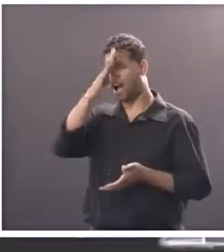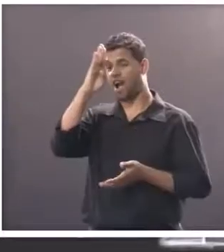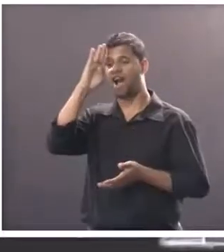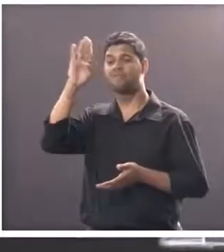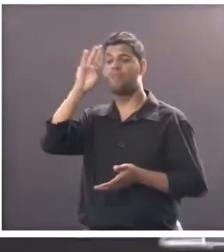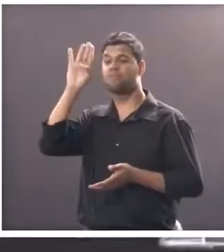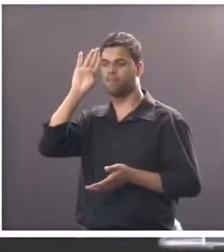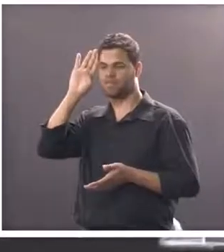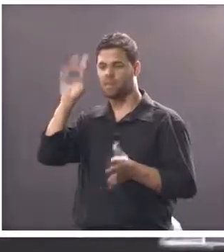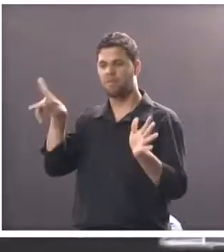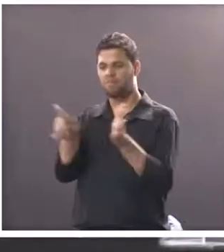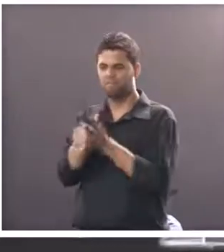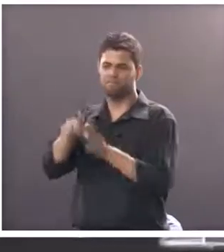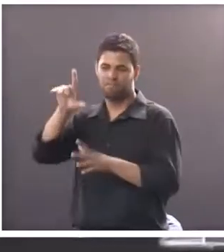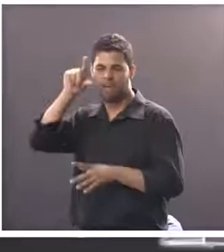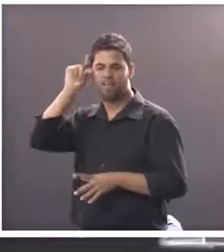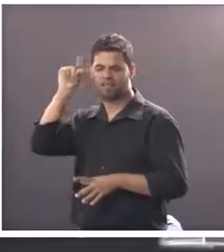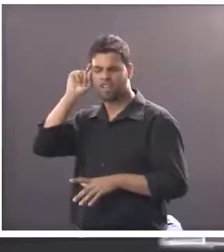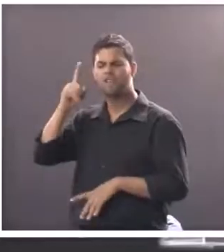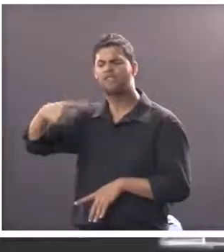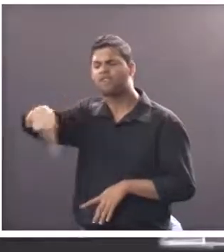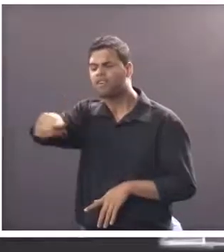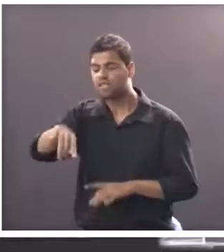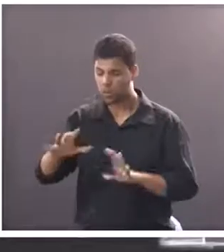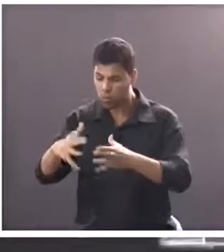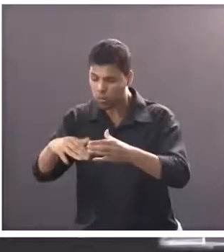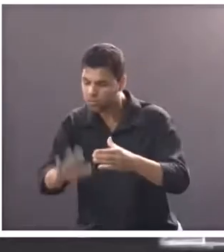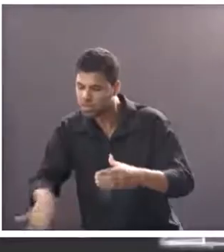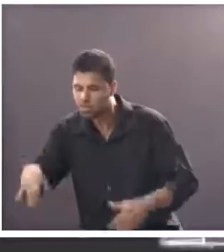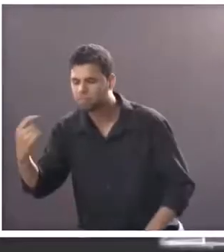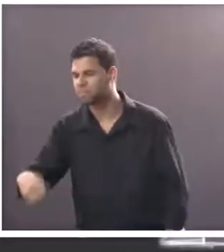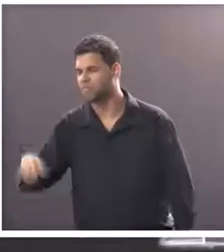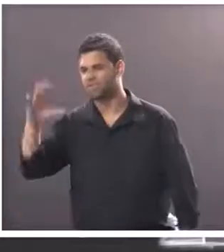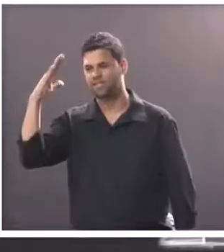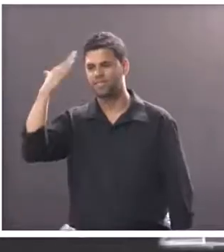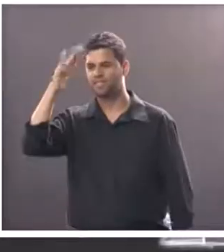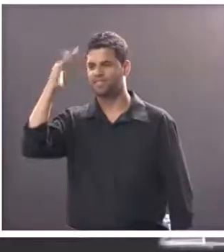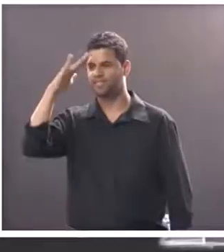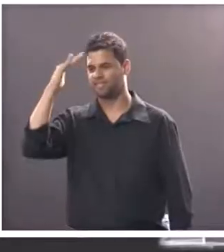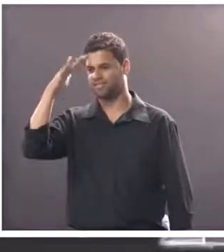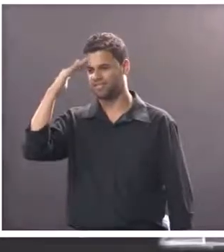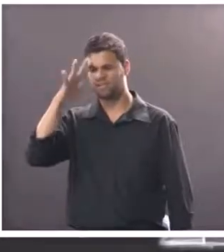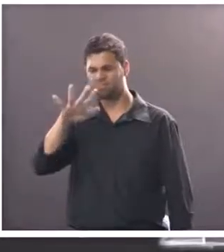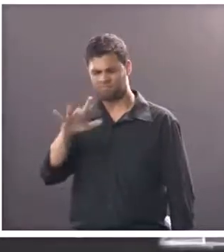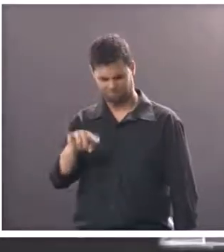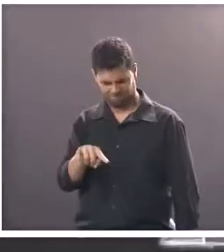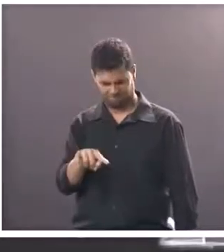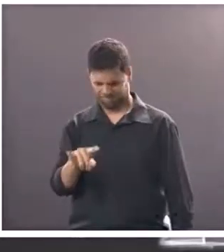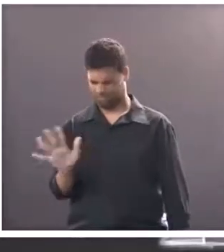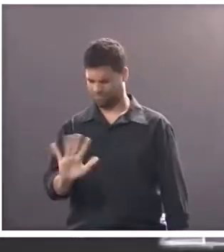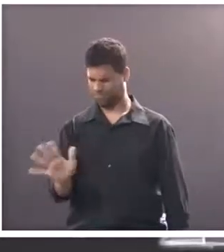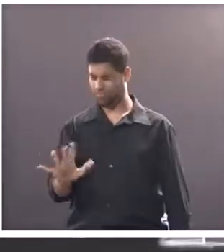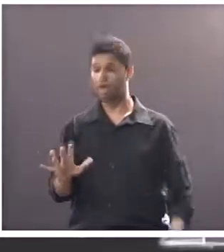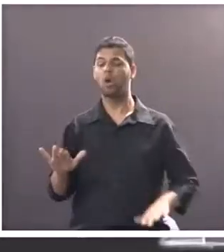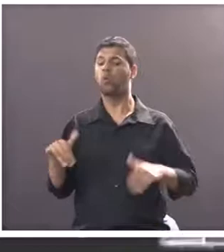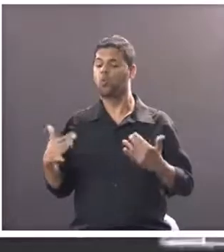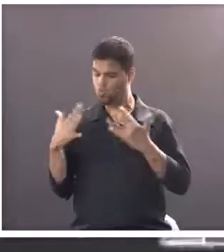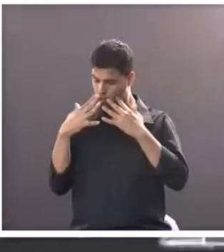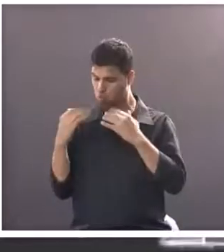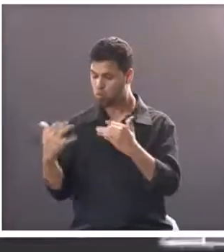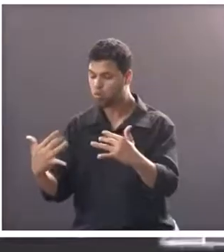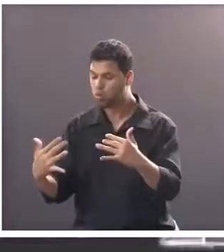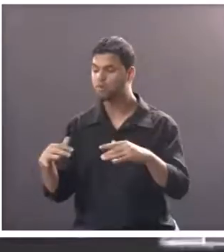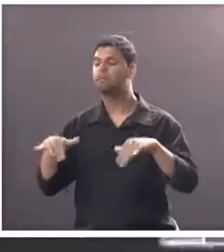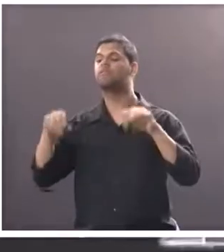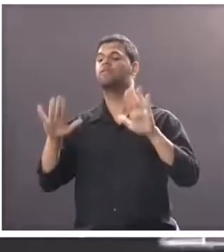Gallaudet, então eles têm que entender. Mas como assim você está trazendo? Para quem é esse público você está traduzindo? Você tem